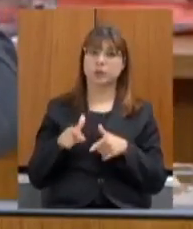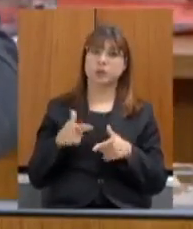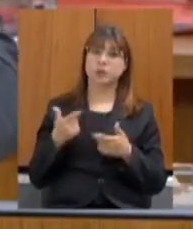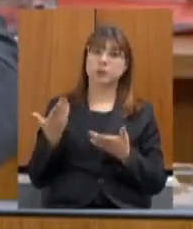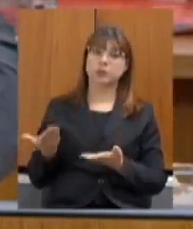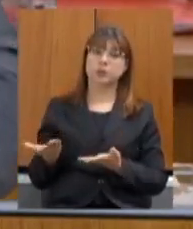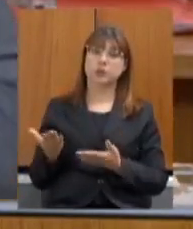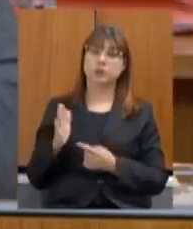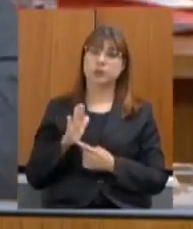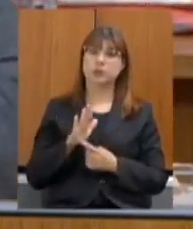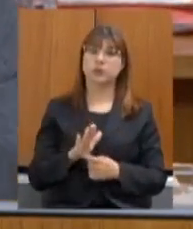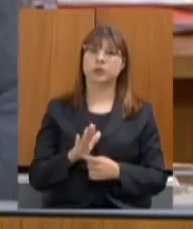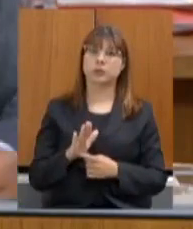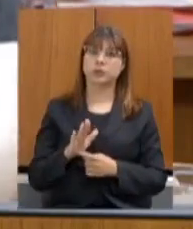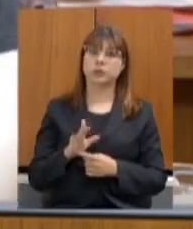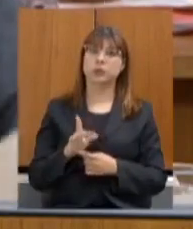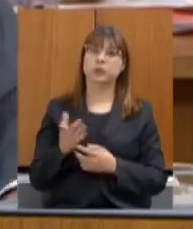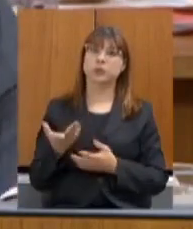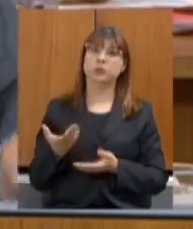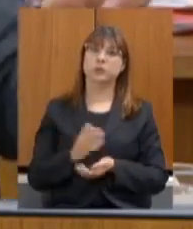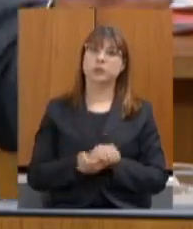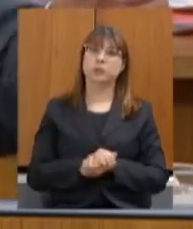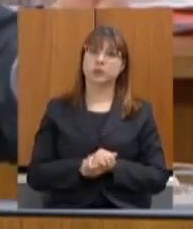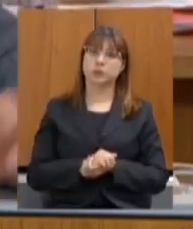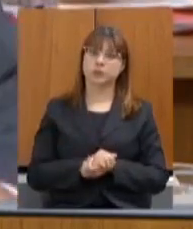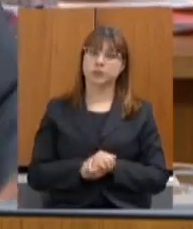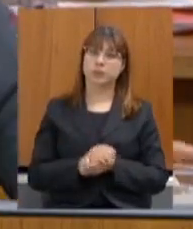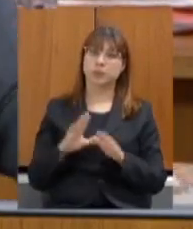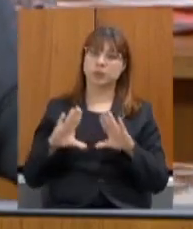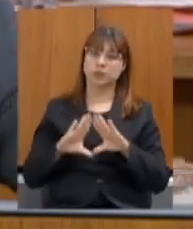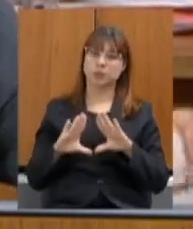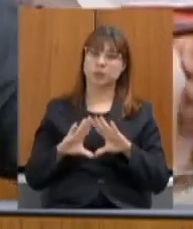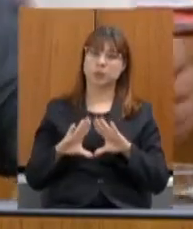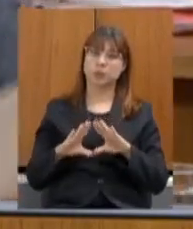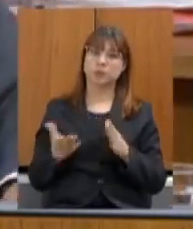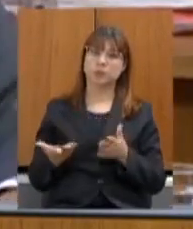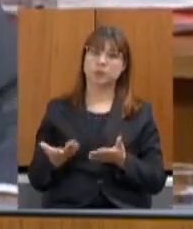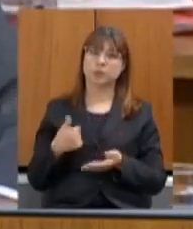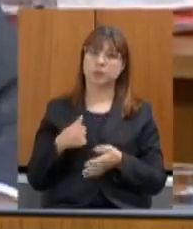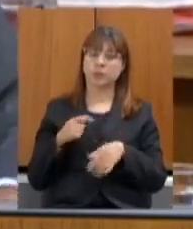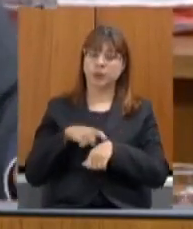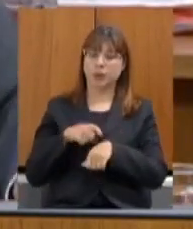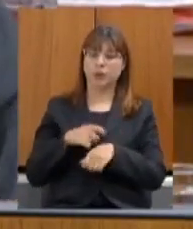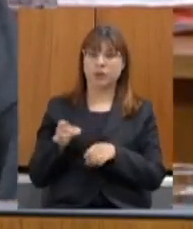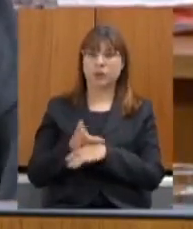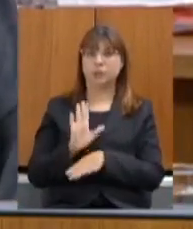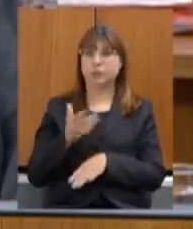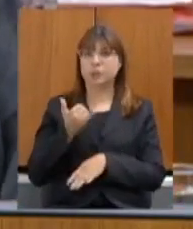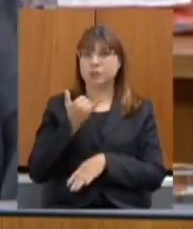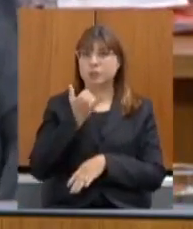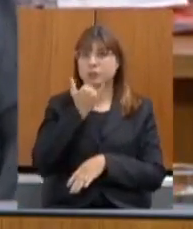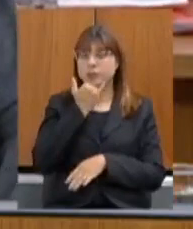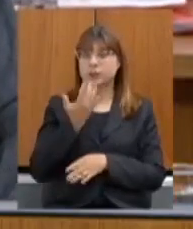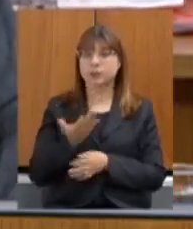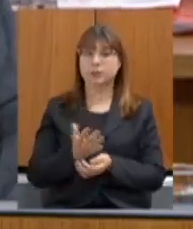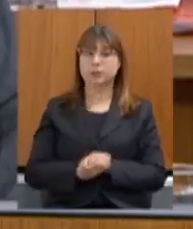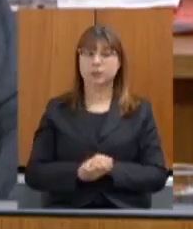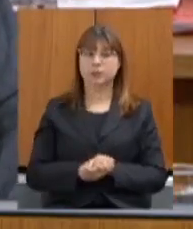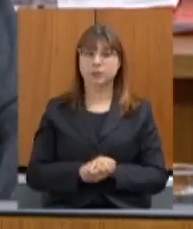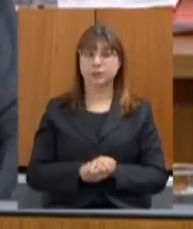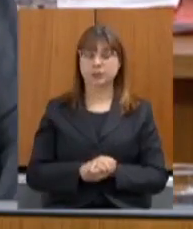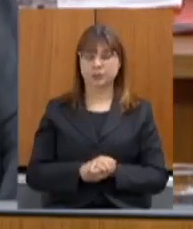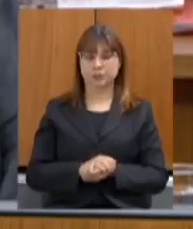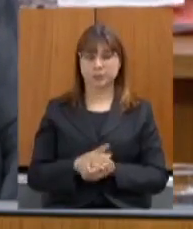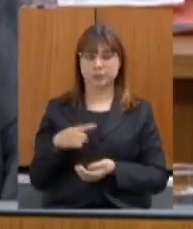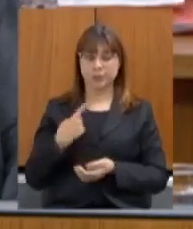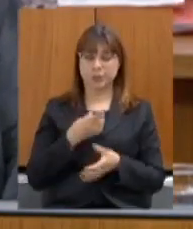para esta Casa, e, particularmente, secretário, o tempo já está encerrando, lamento, que a